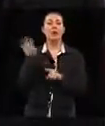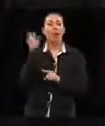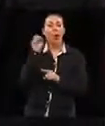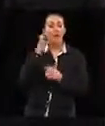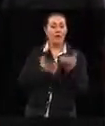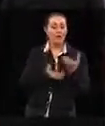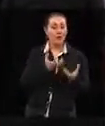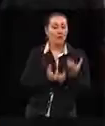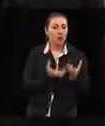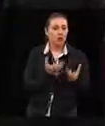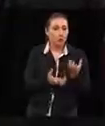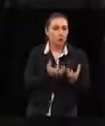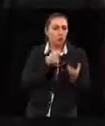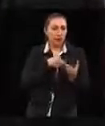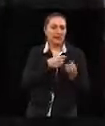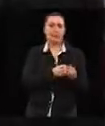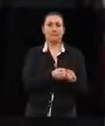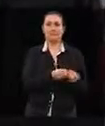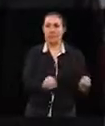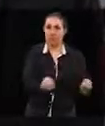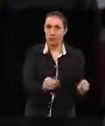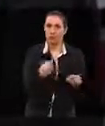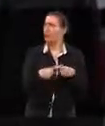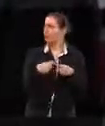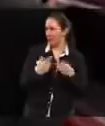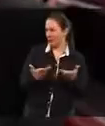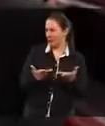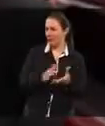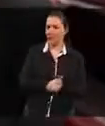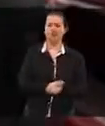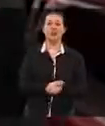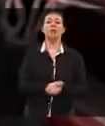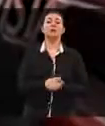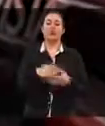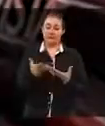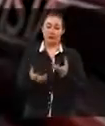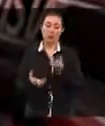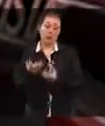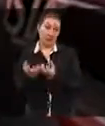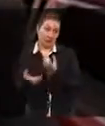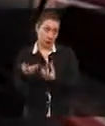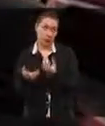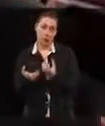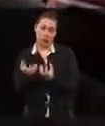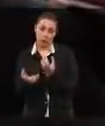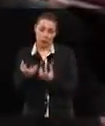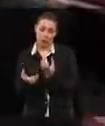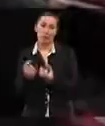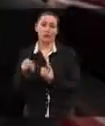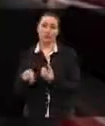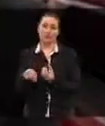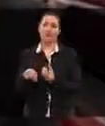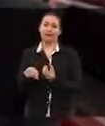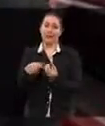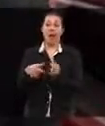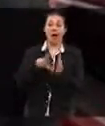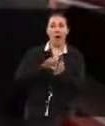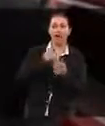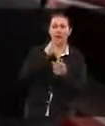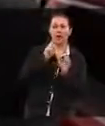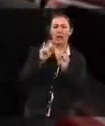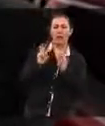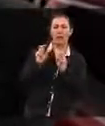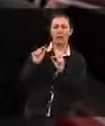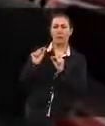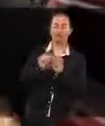que ela é muito prejudicial. Por quê? Então, as frituras, como nós colocamos superficialmente, né, anteriormente, elas têm